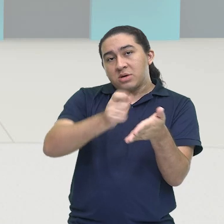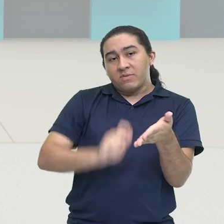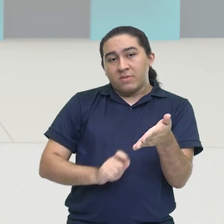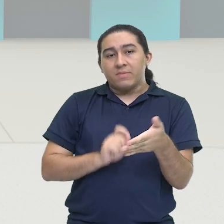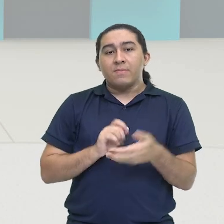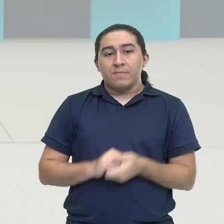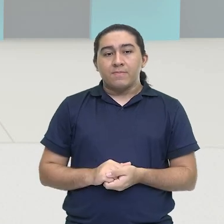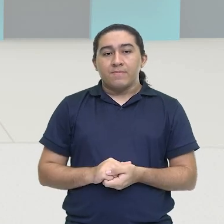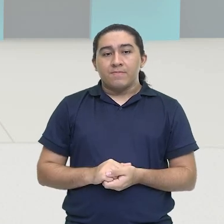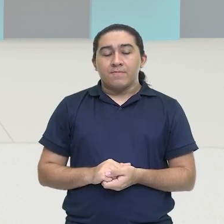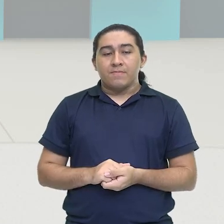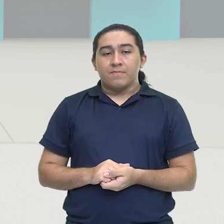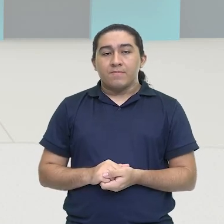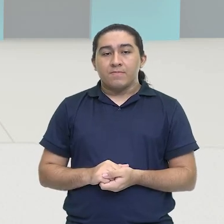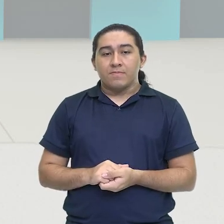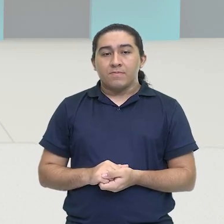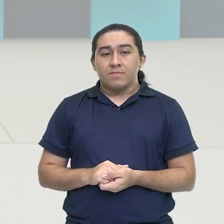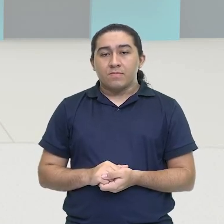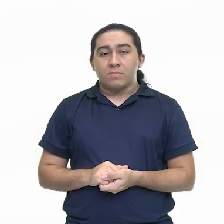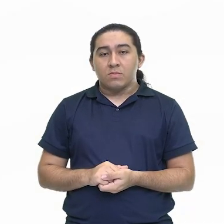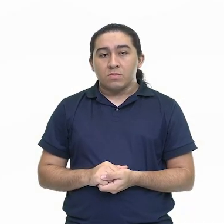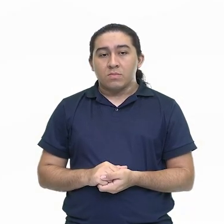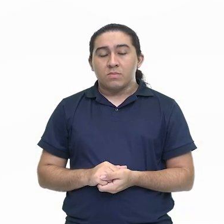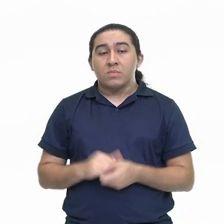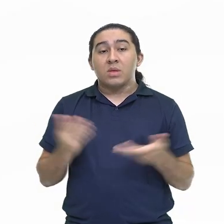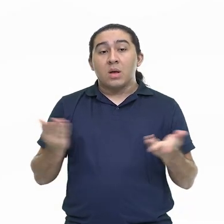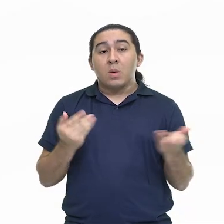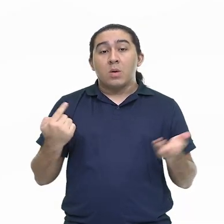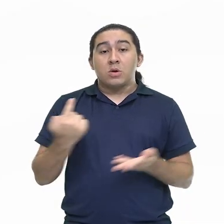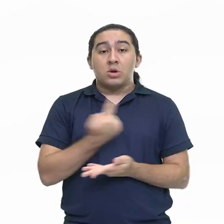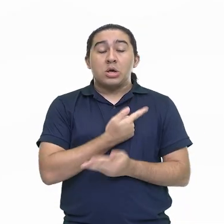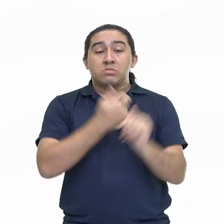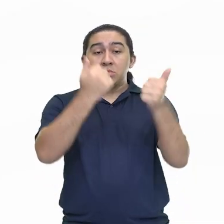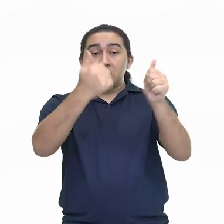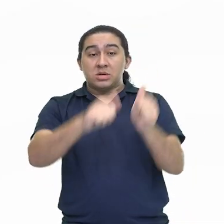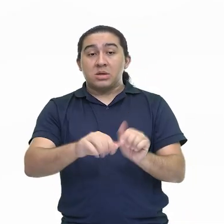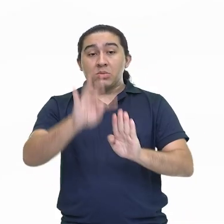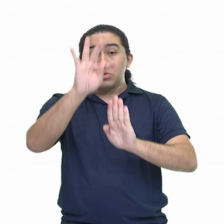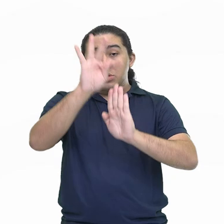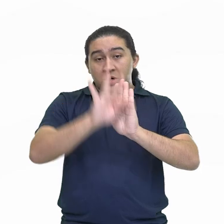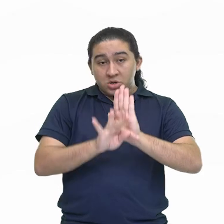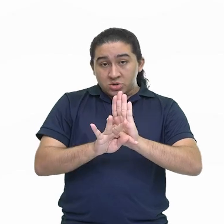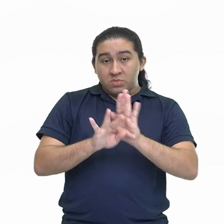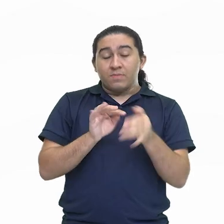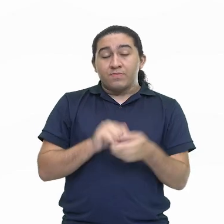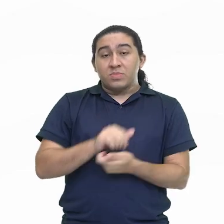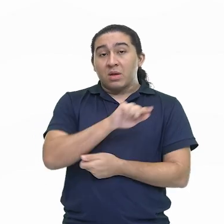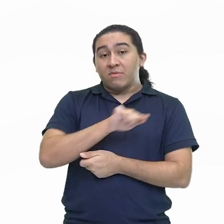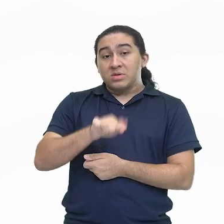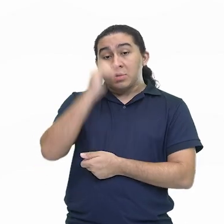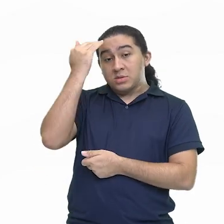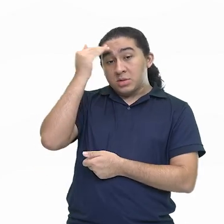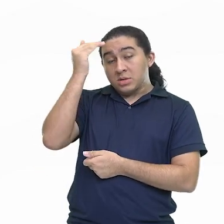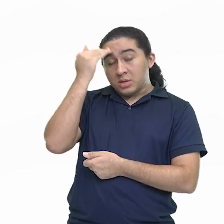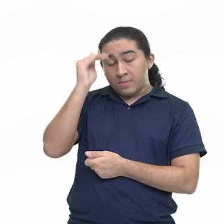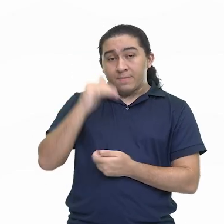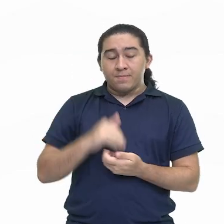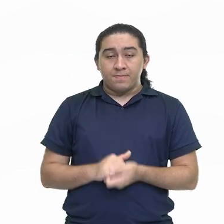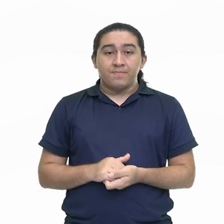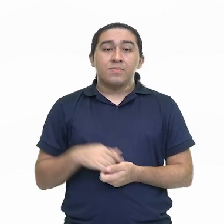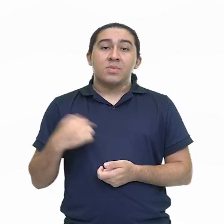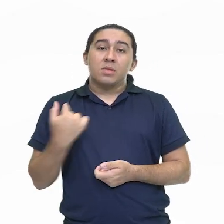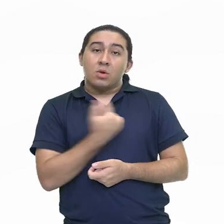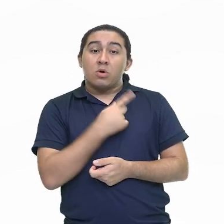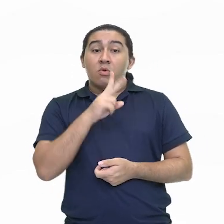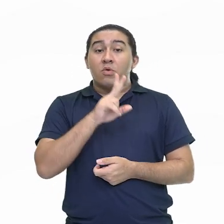Então, a gente vai verificar aqui um texto. Então, para vocês terem uma ideia, quando a gente